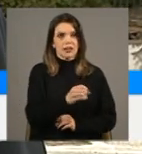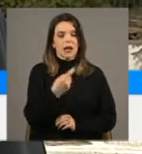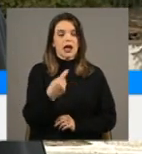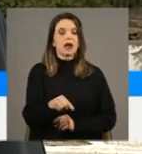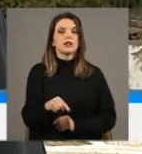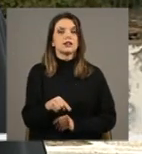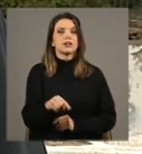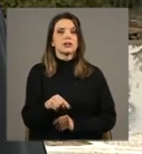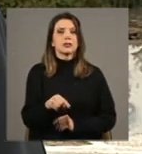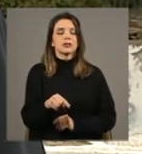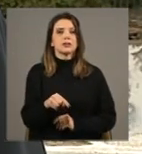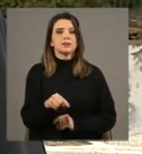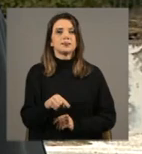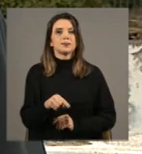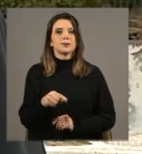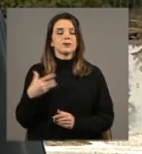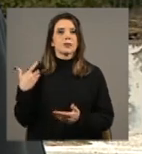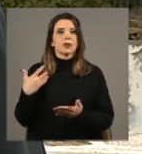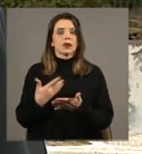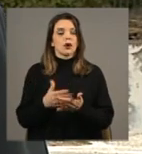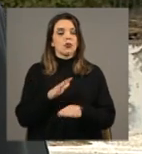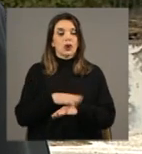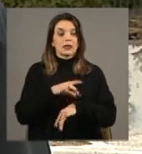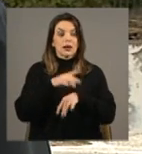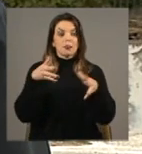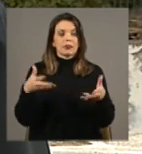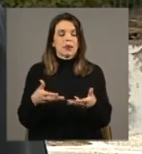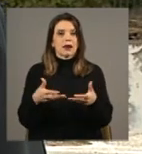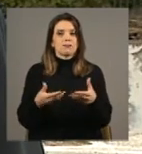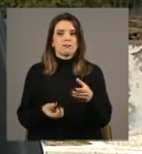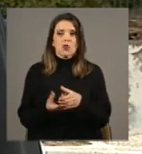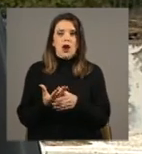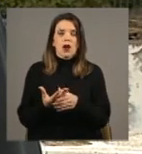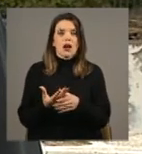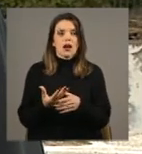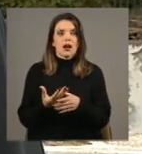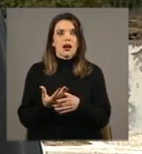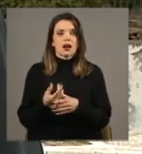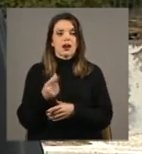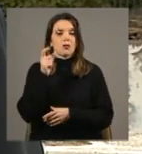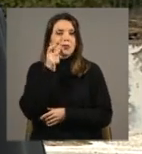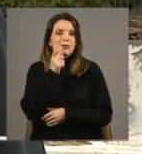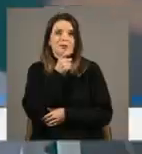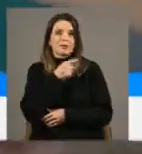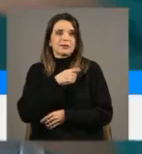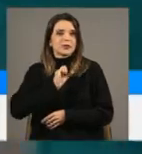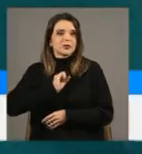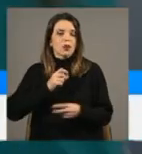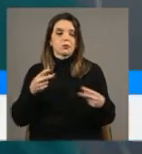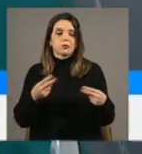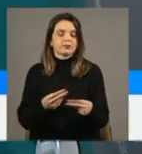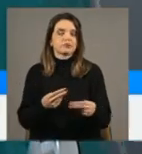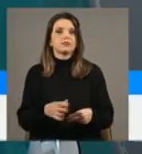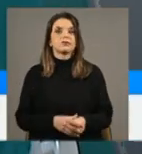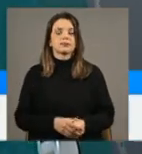2020, porque o aparecimento da pandemia fez-nos, as nossas promessas foram interrompidas. E no